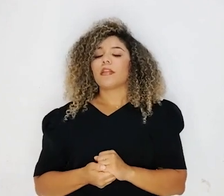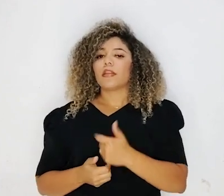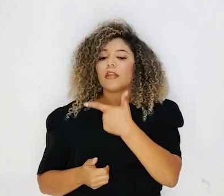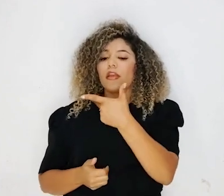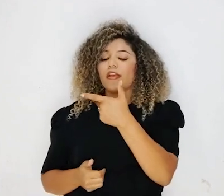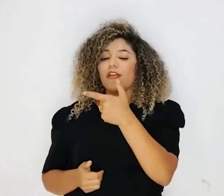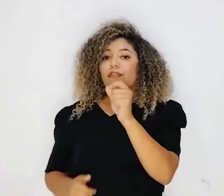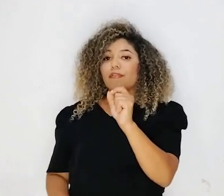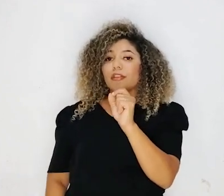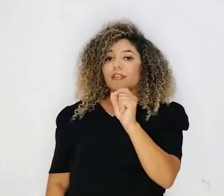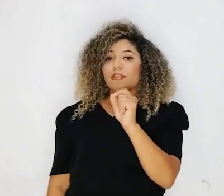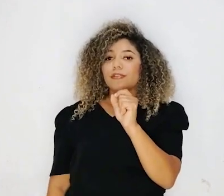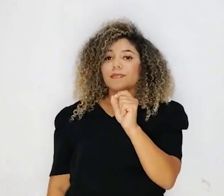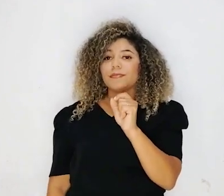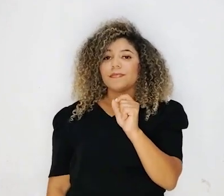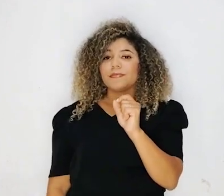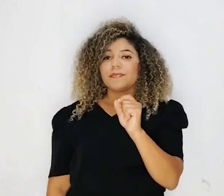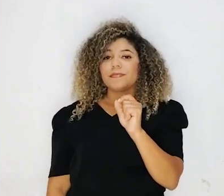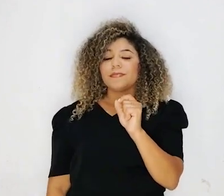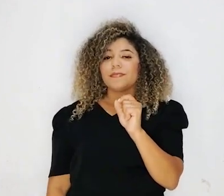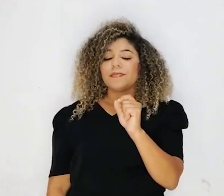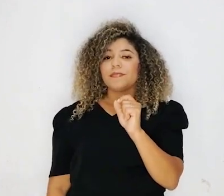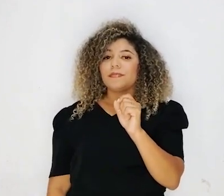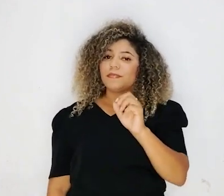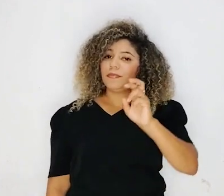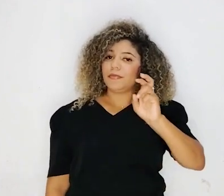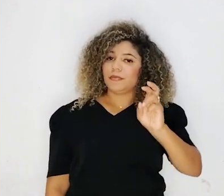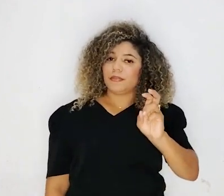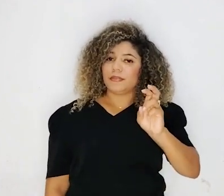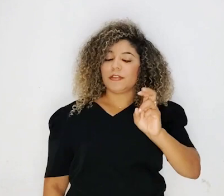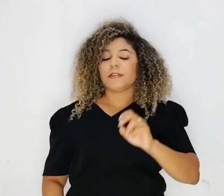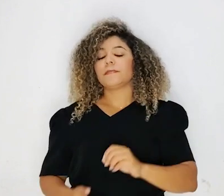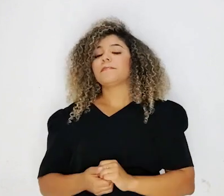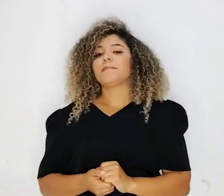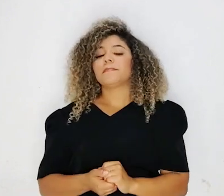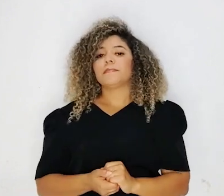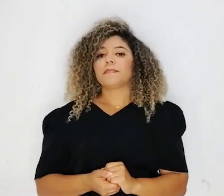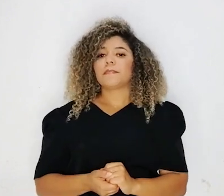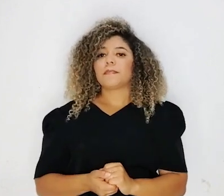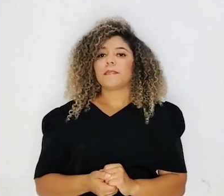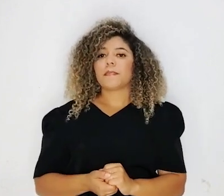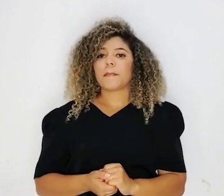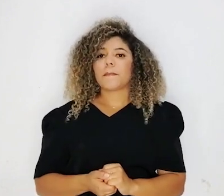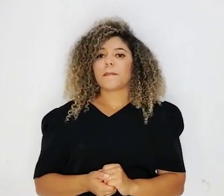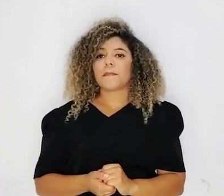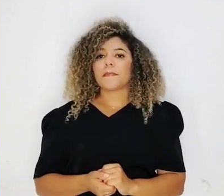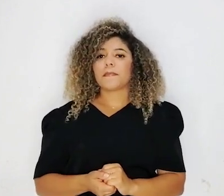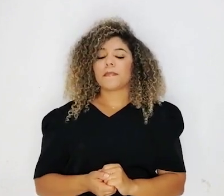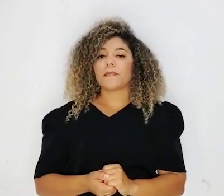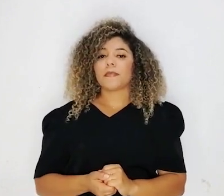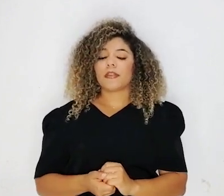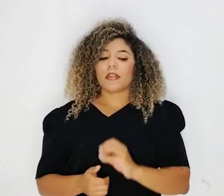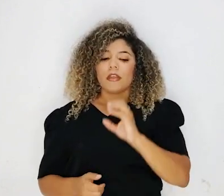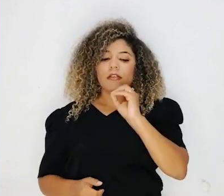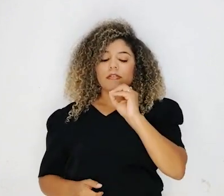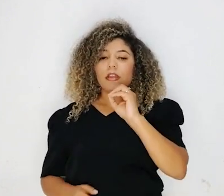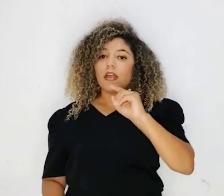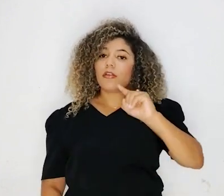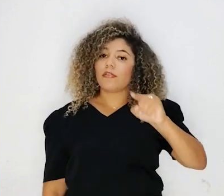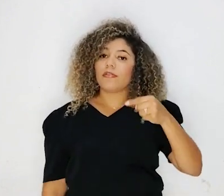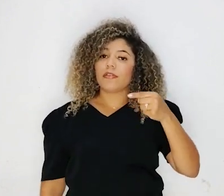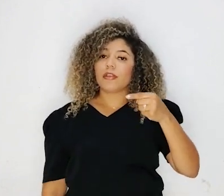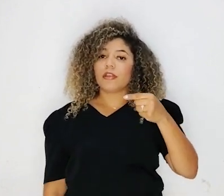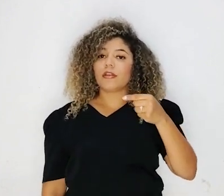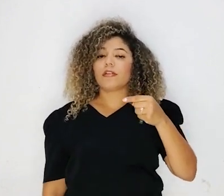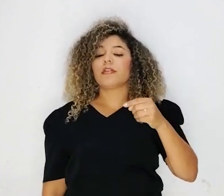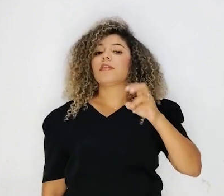de 20 por 5, né? 50 sobre 200, simplificou aqui. Por 10 ficou 20 para 5. 0,